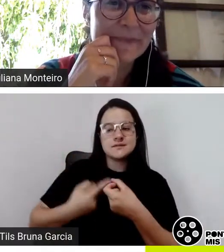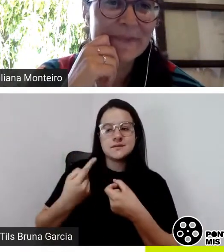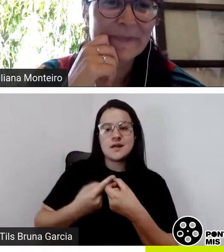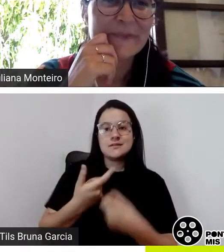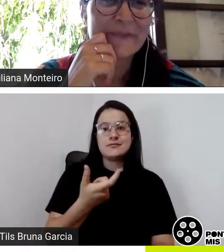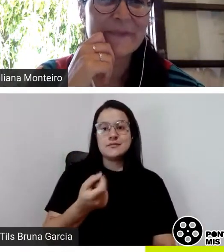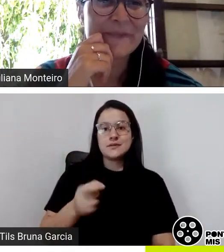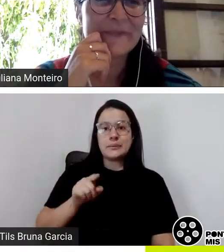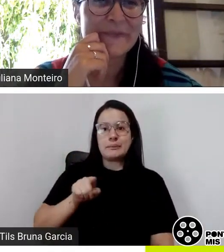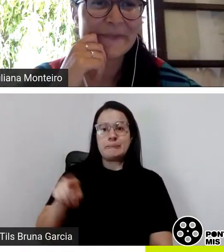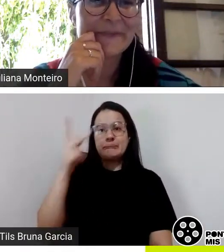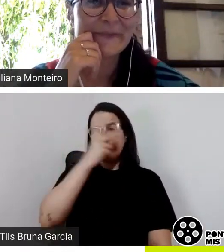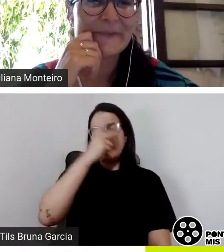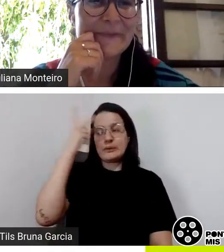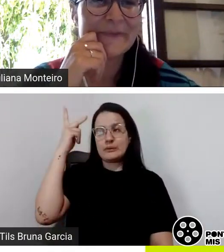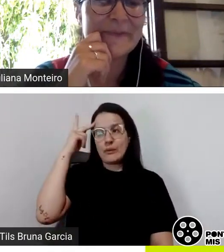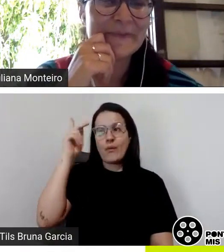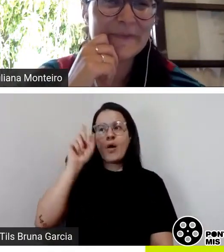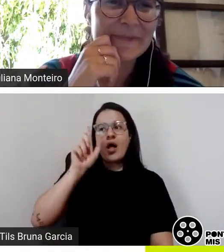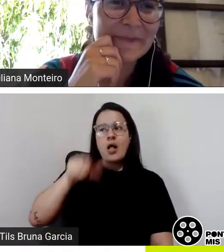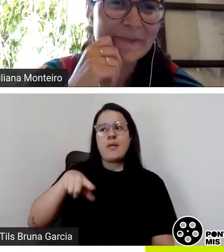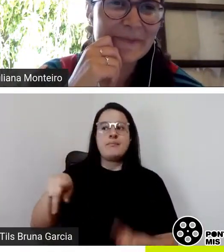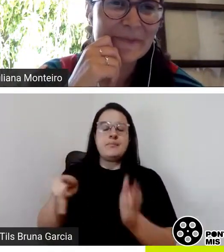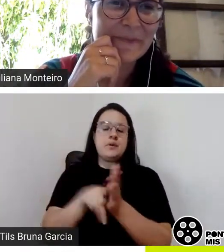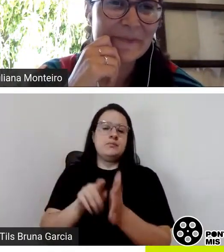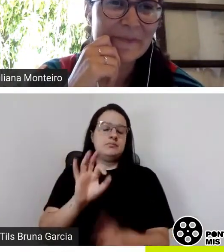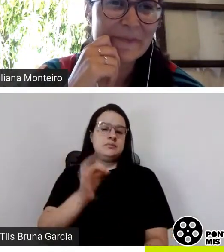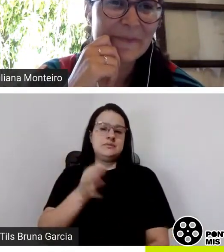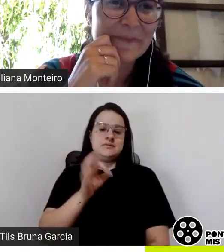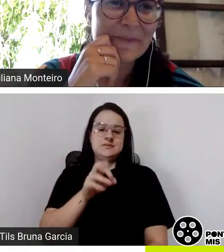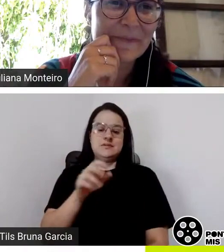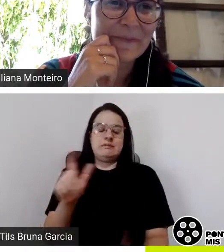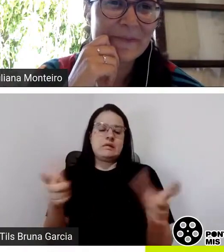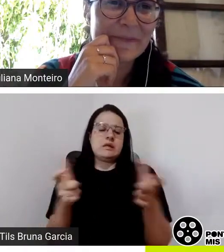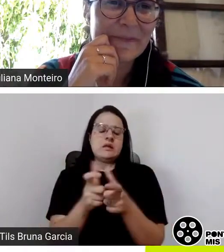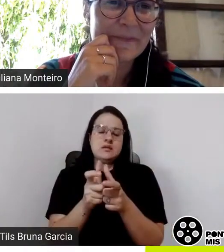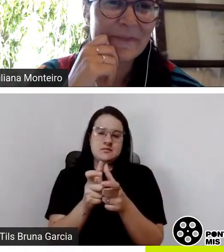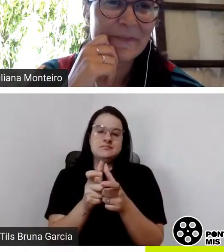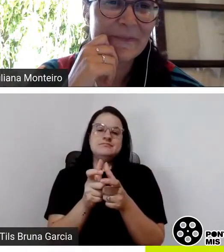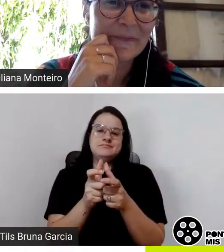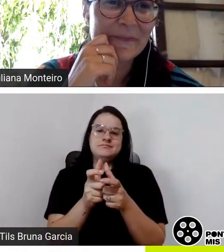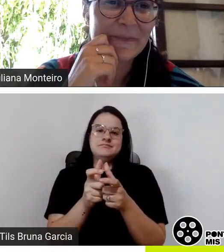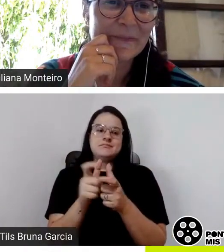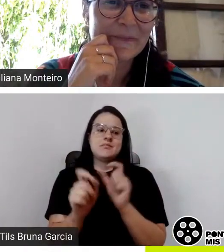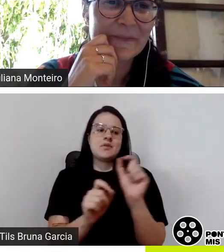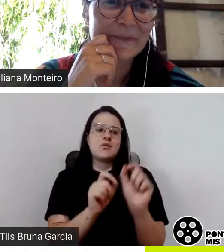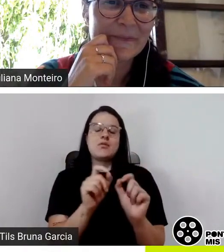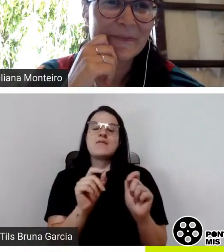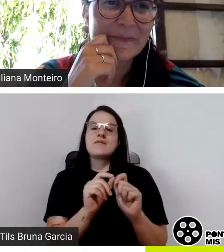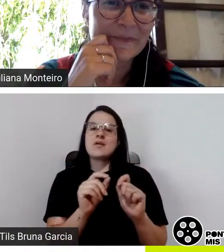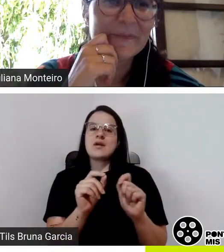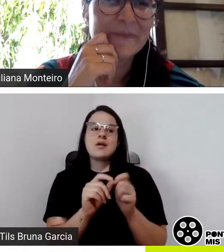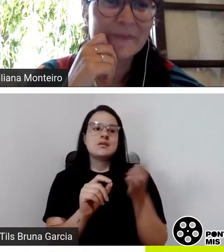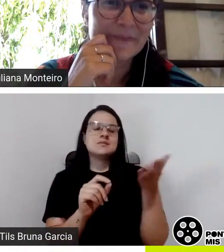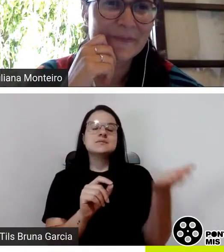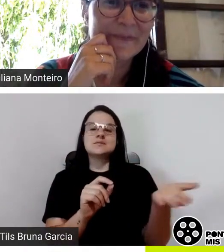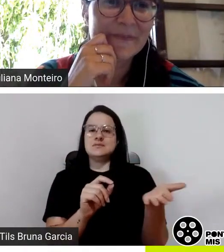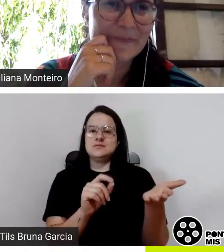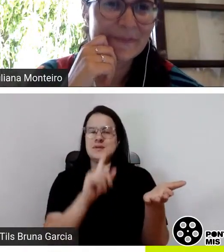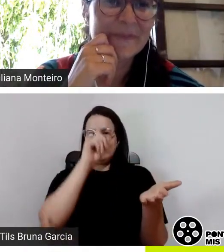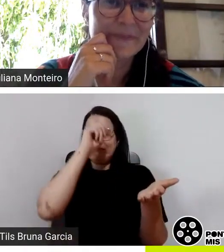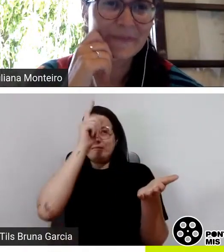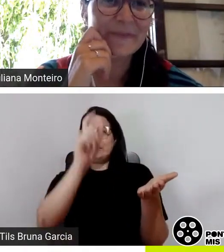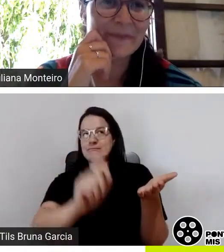é uma vila lá, uma vila, né? Um lugar muito pequeno, né? O que esses caras vão fazer? Que filmes sairão daí? Então isso me